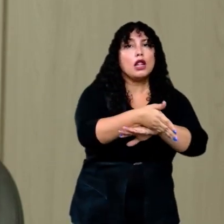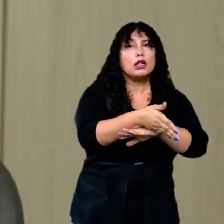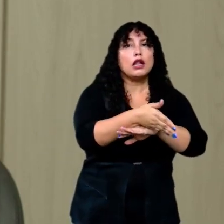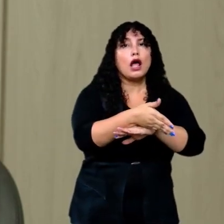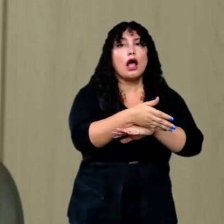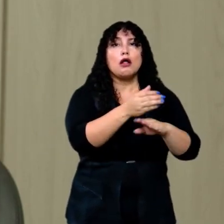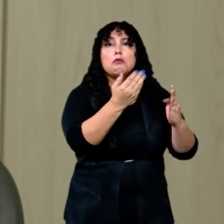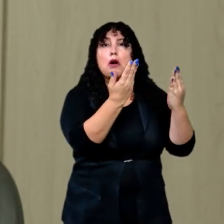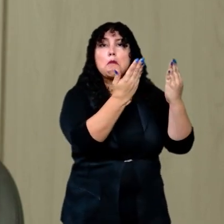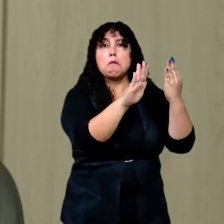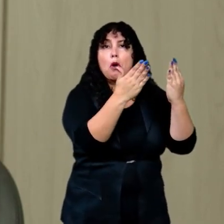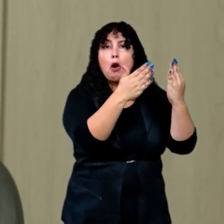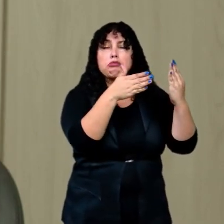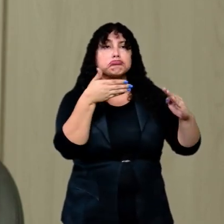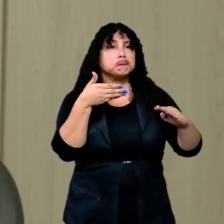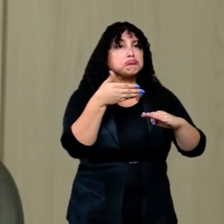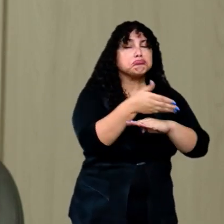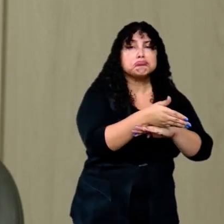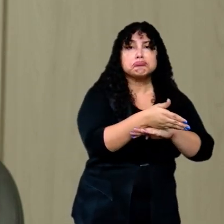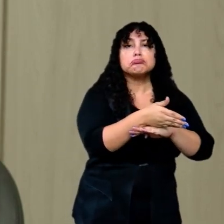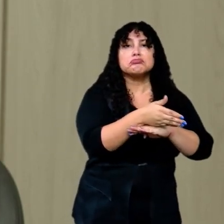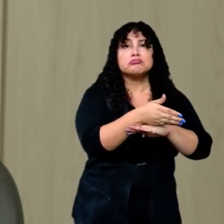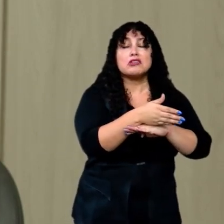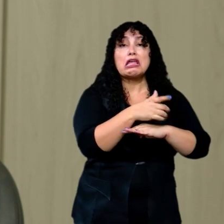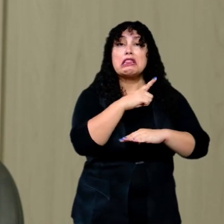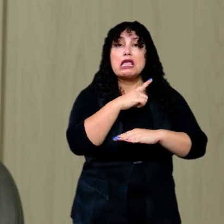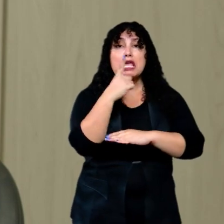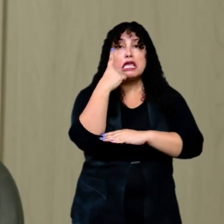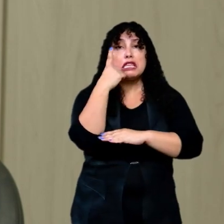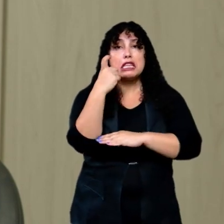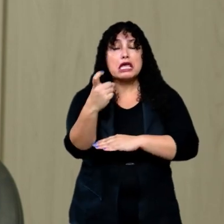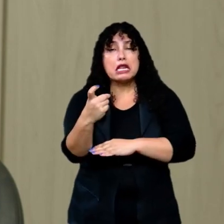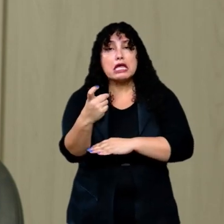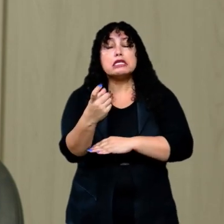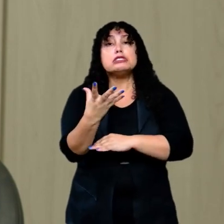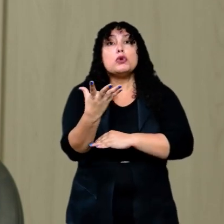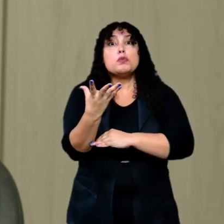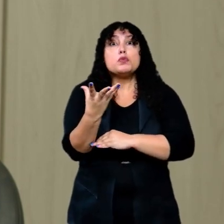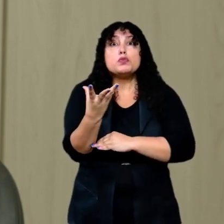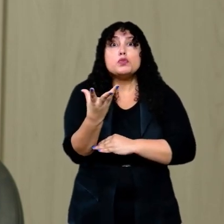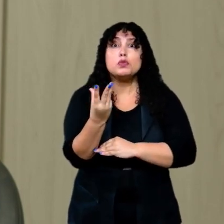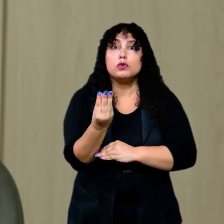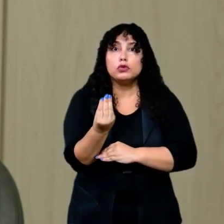determinada porta, né? E tem um interesse muito